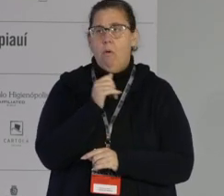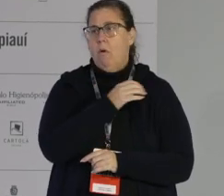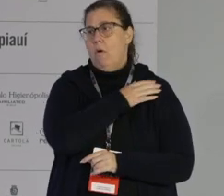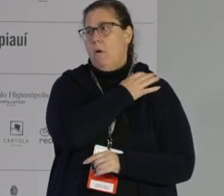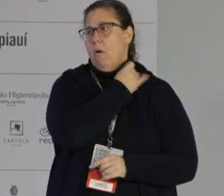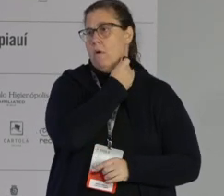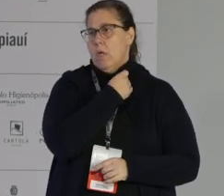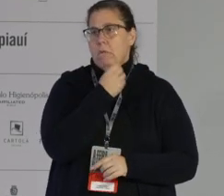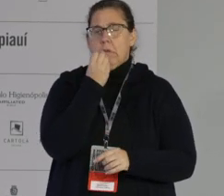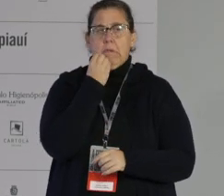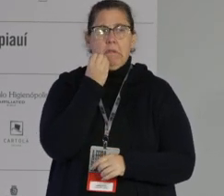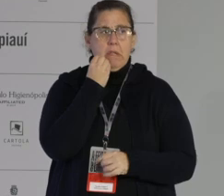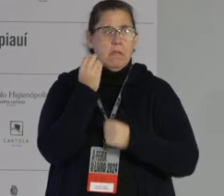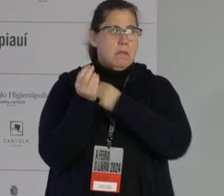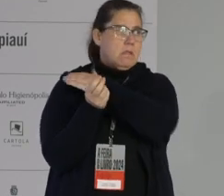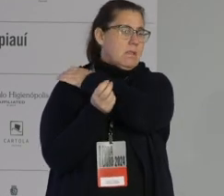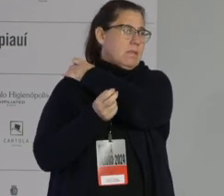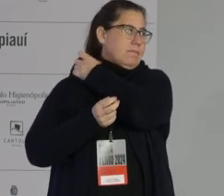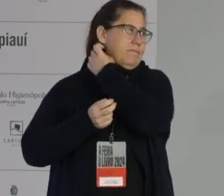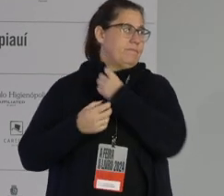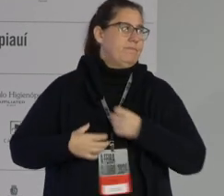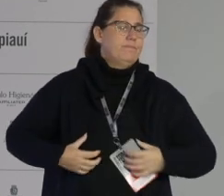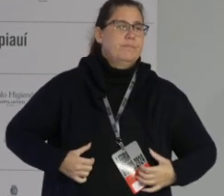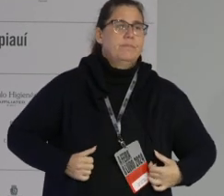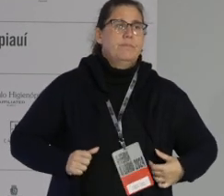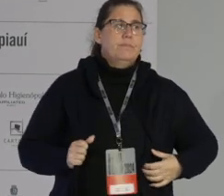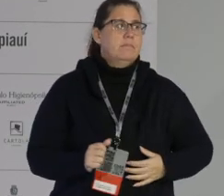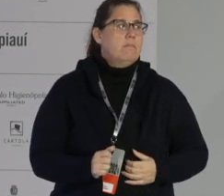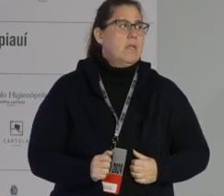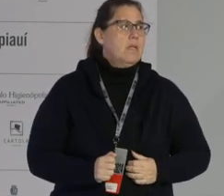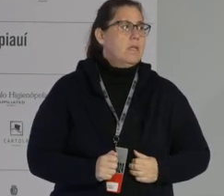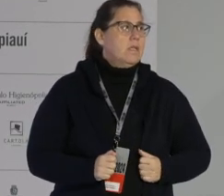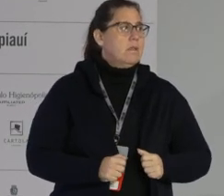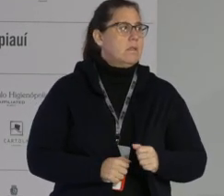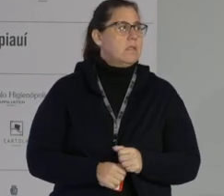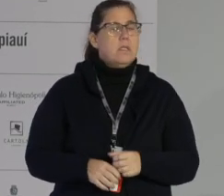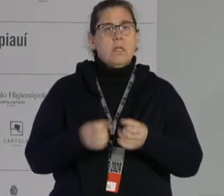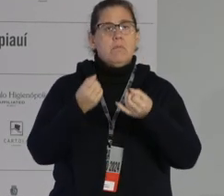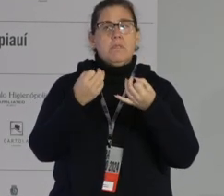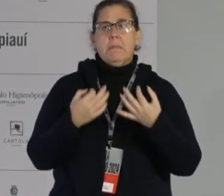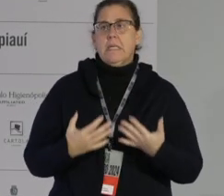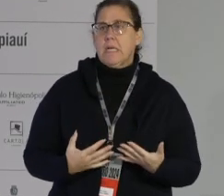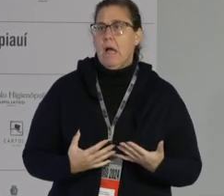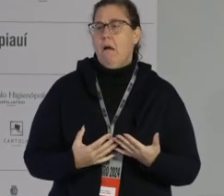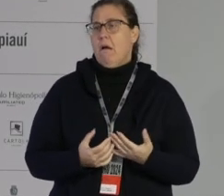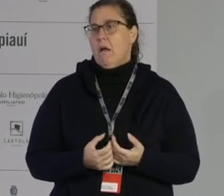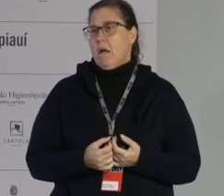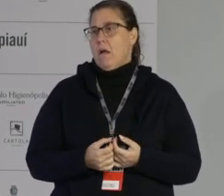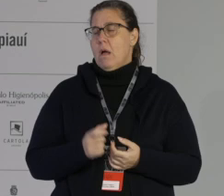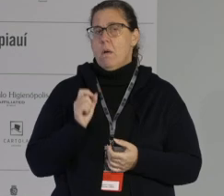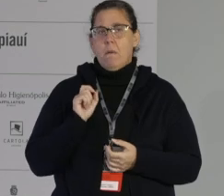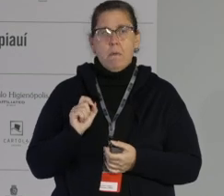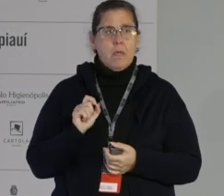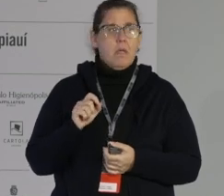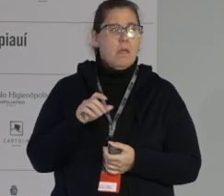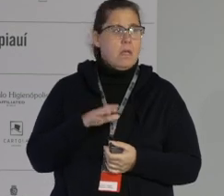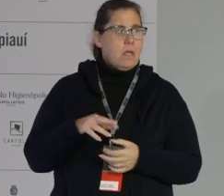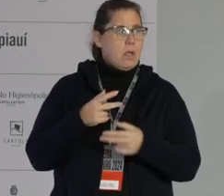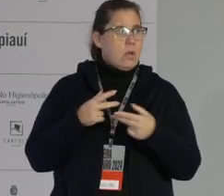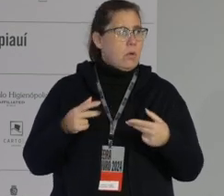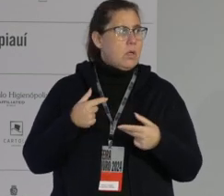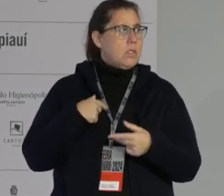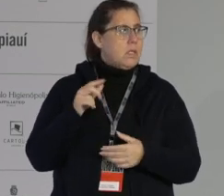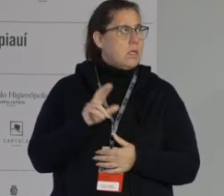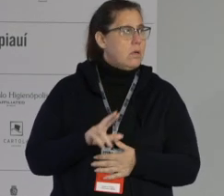e essa tentativa de, por isso que assim, essa coisa de não explicar muito, a tentativa de explicar que essa coisa que eu